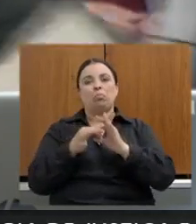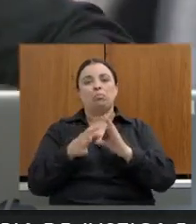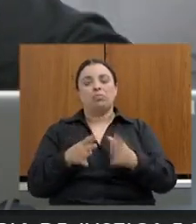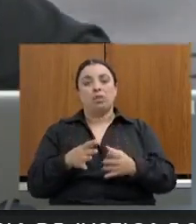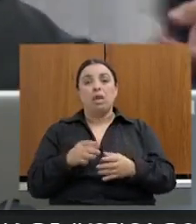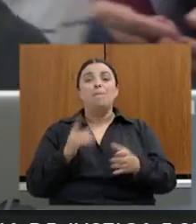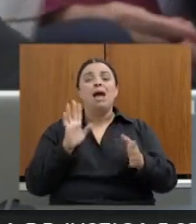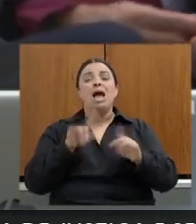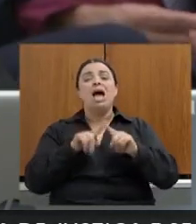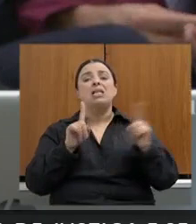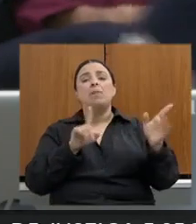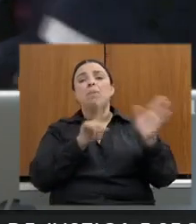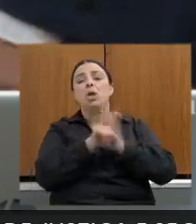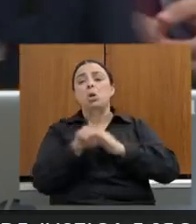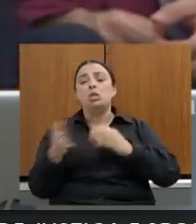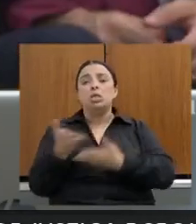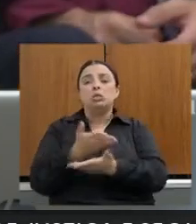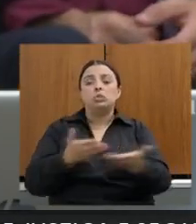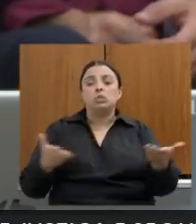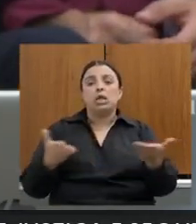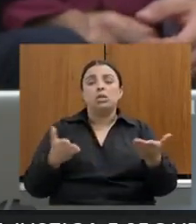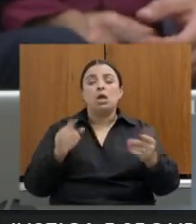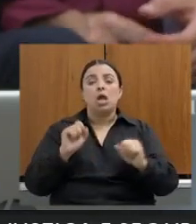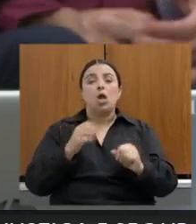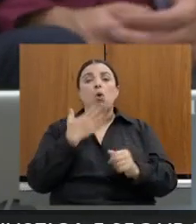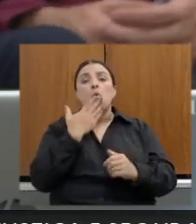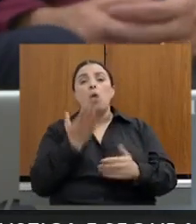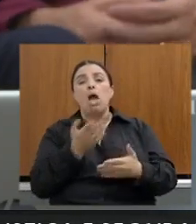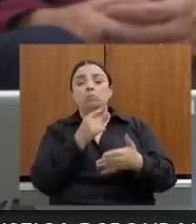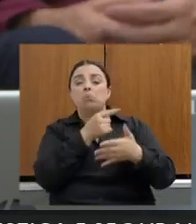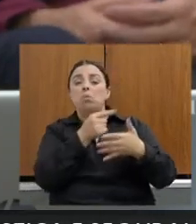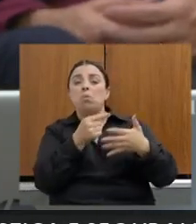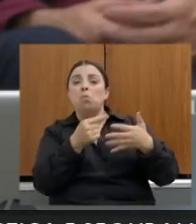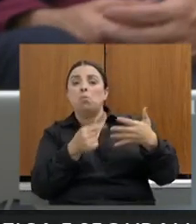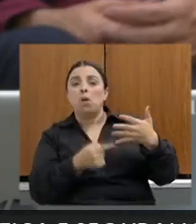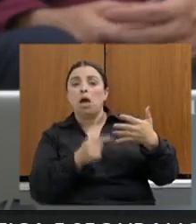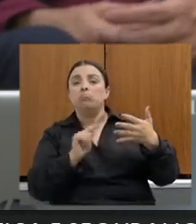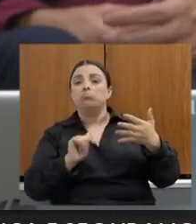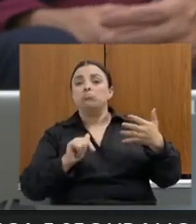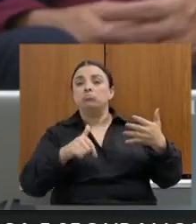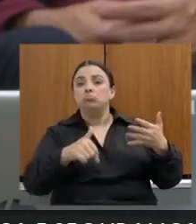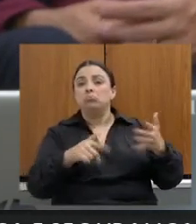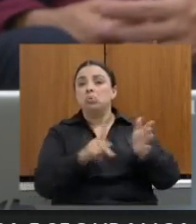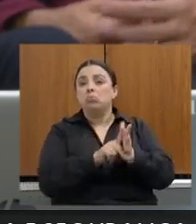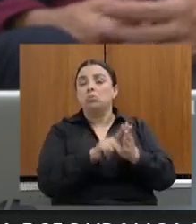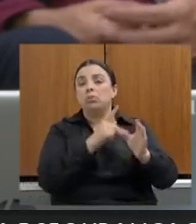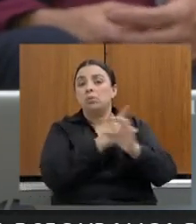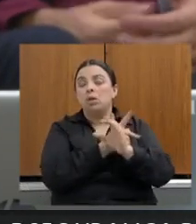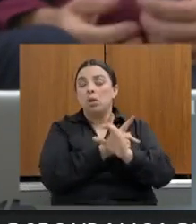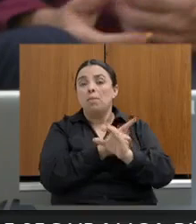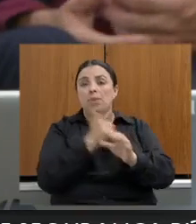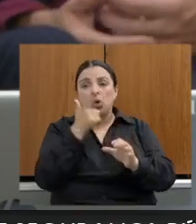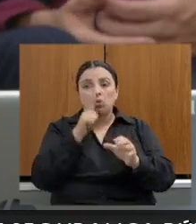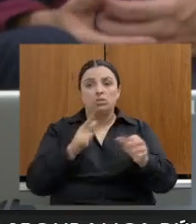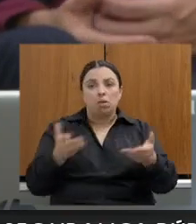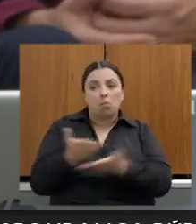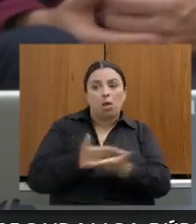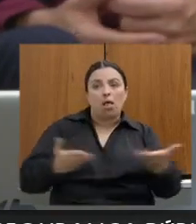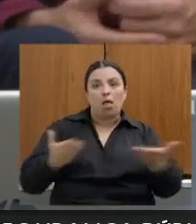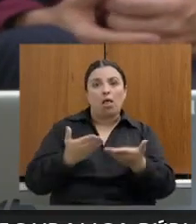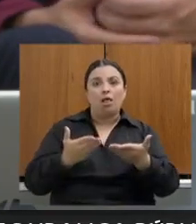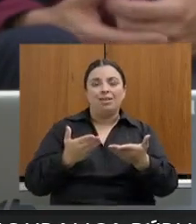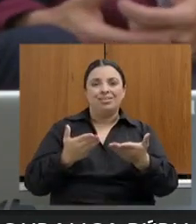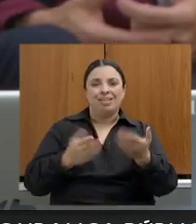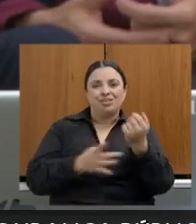integração Doutor Joaquim seria quais as medidas e adotados para a promoção da Integração das forças de